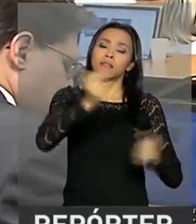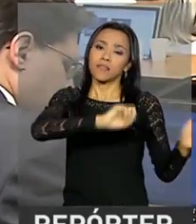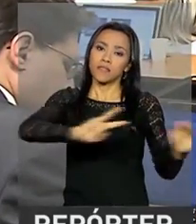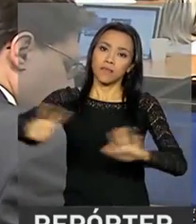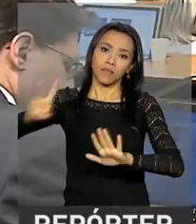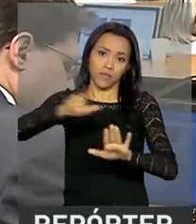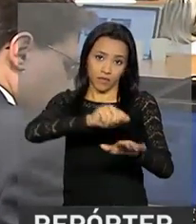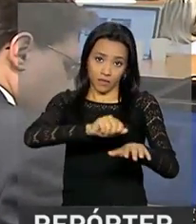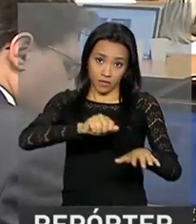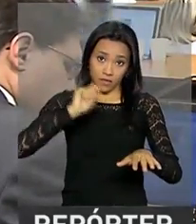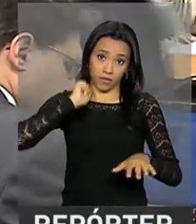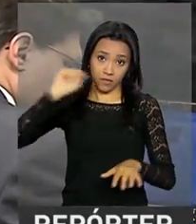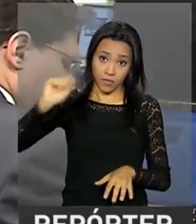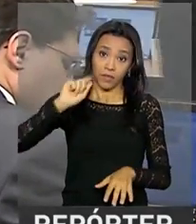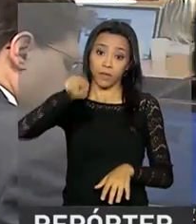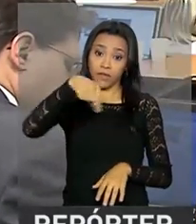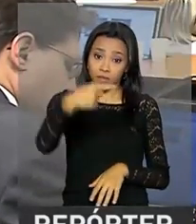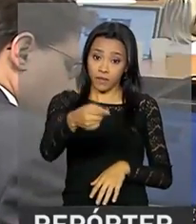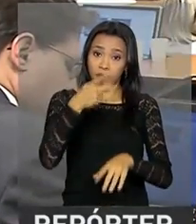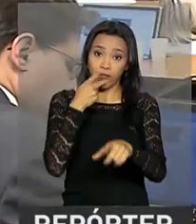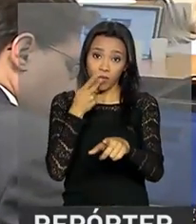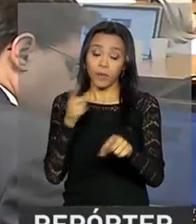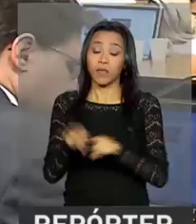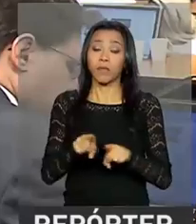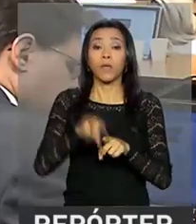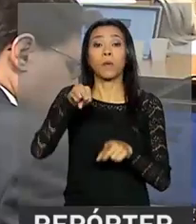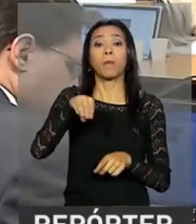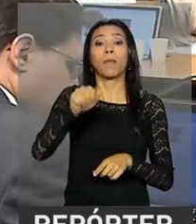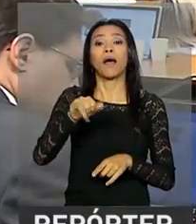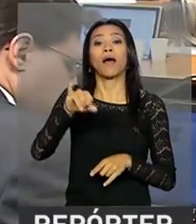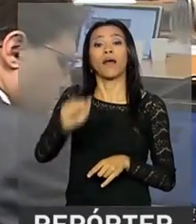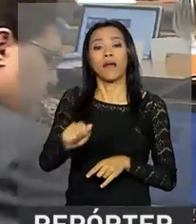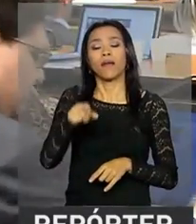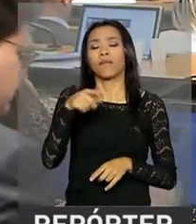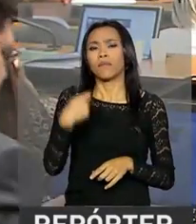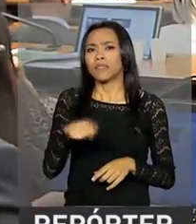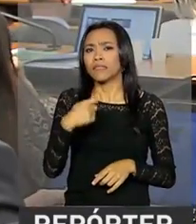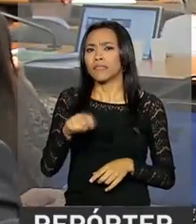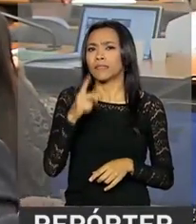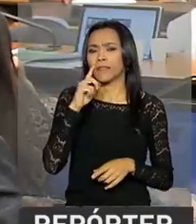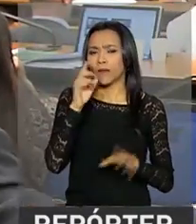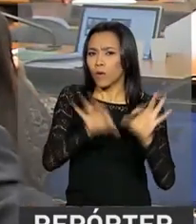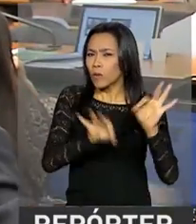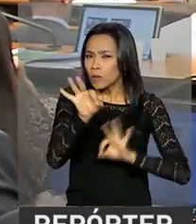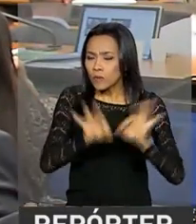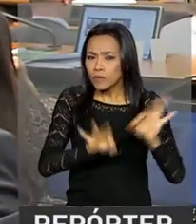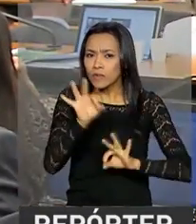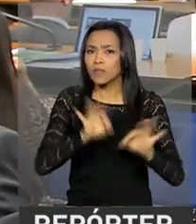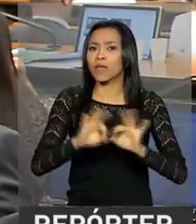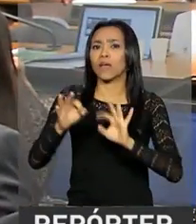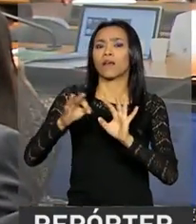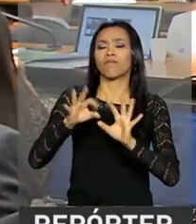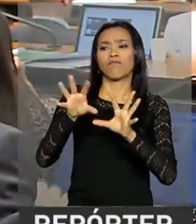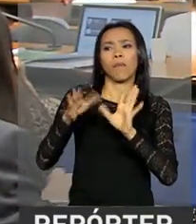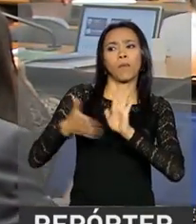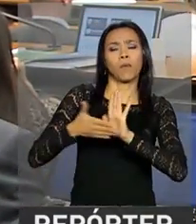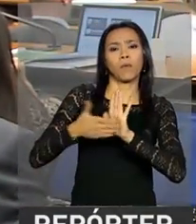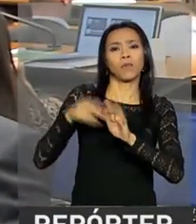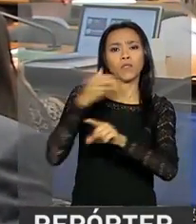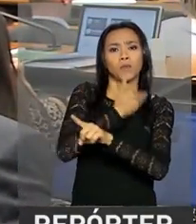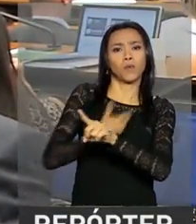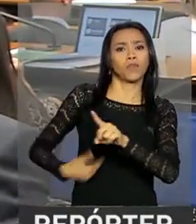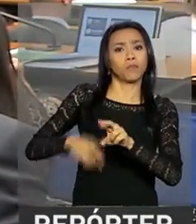O deputado Arthur Oliveira Maia disse ainda que é preciso mensurar qualquer mudança na reforma proposta pelo governo por conta